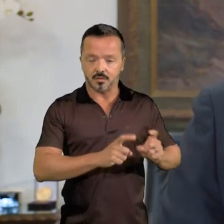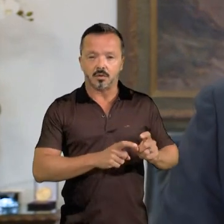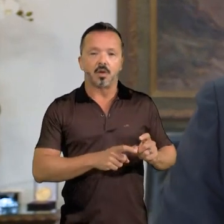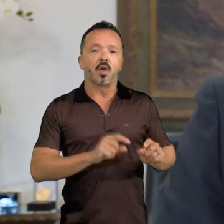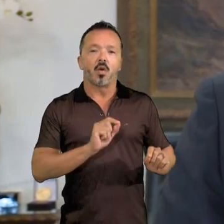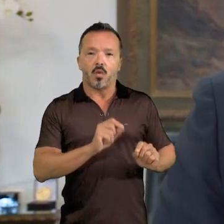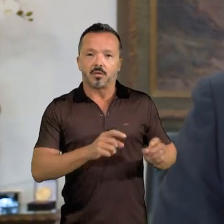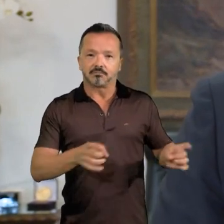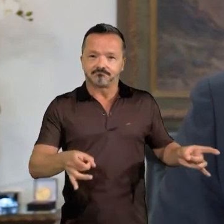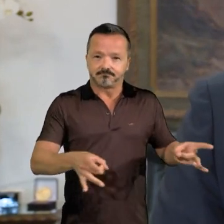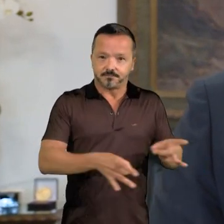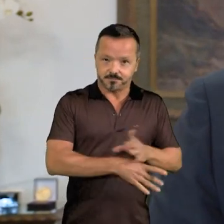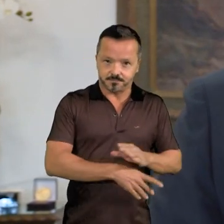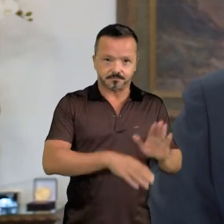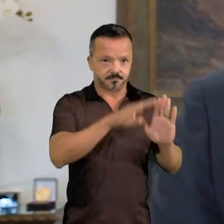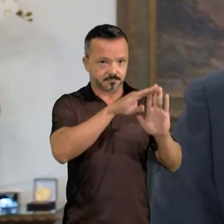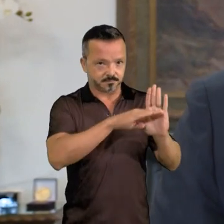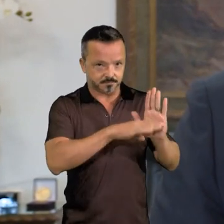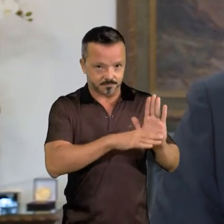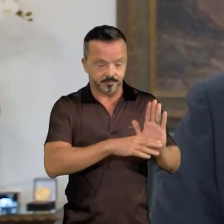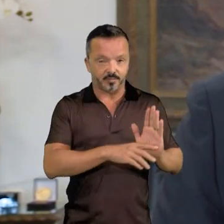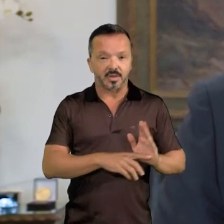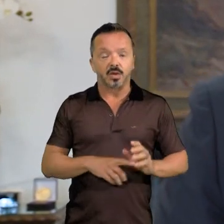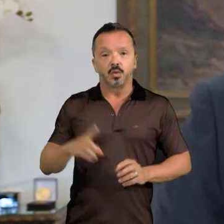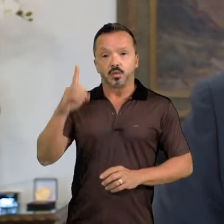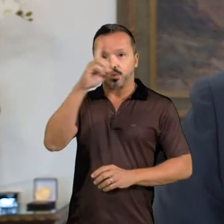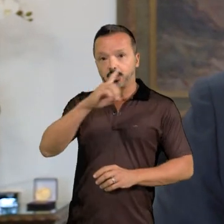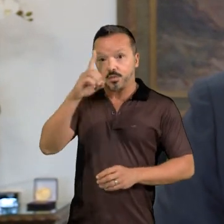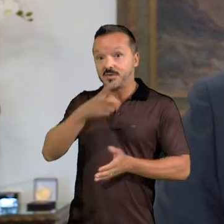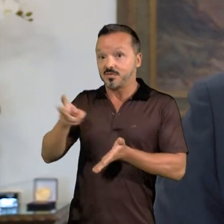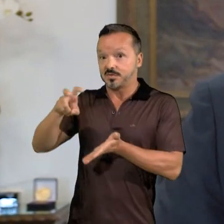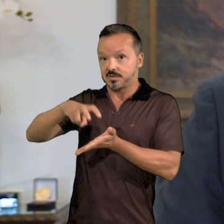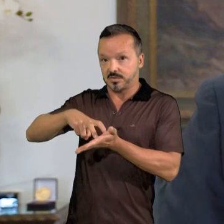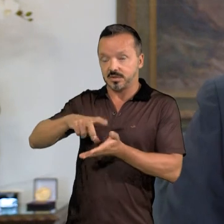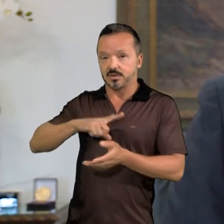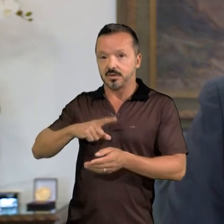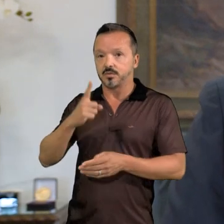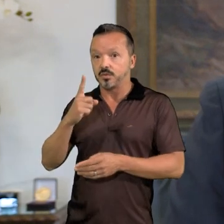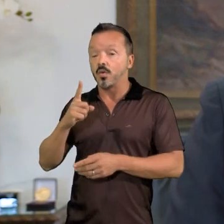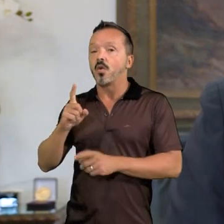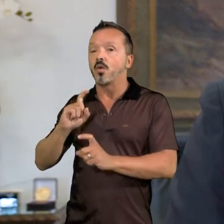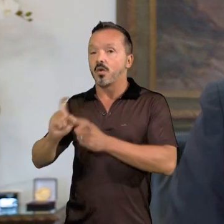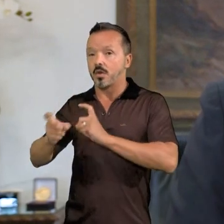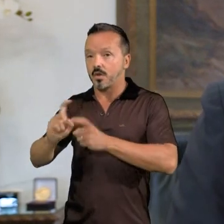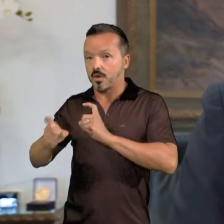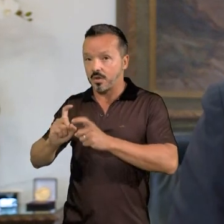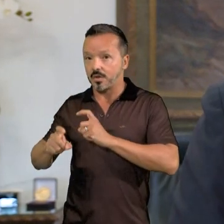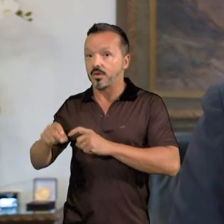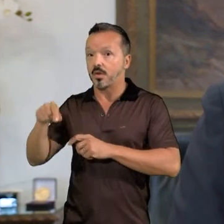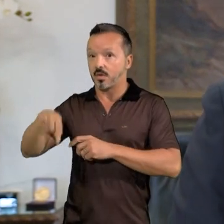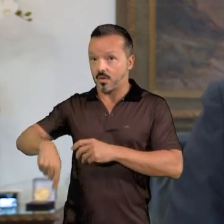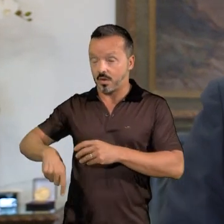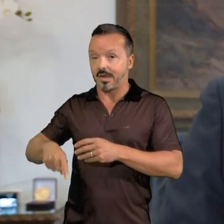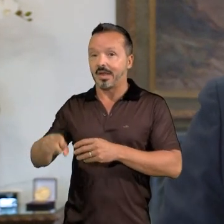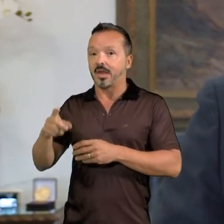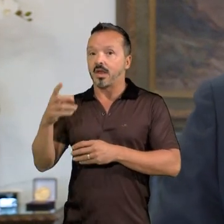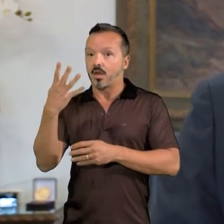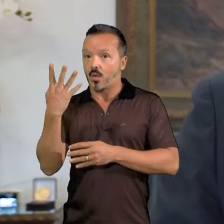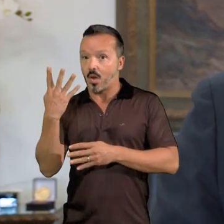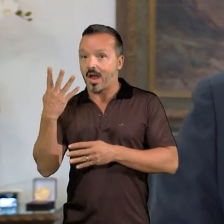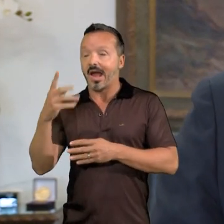rica reunião numa reunião que teremos no domingo de manhã com os outros leitores das universi em curitiba